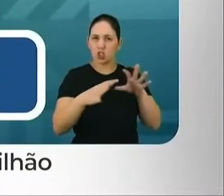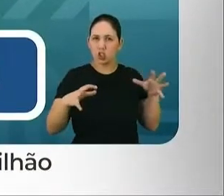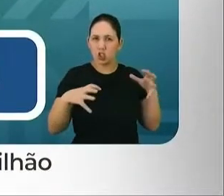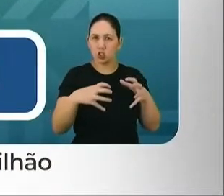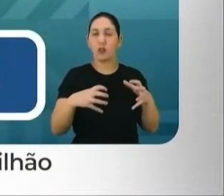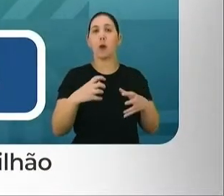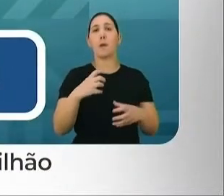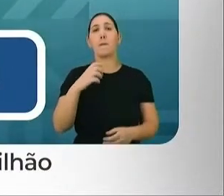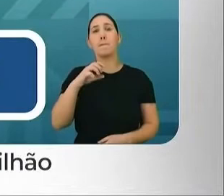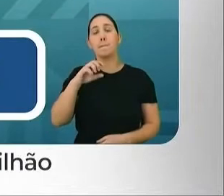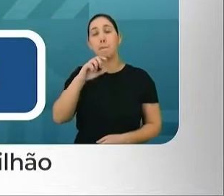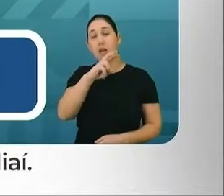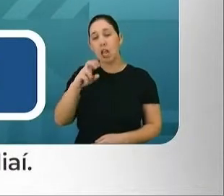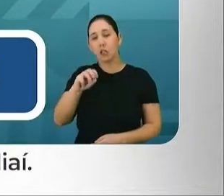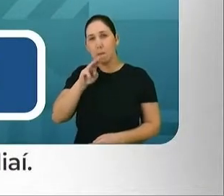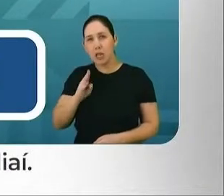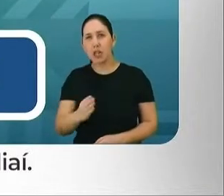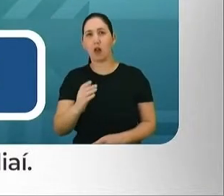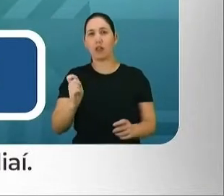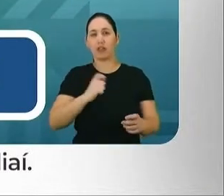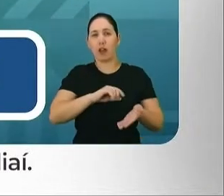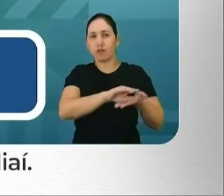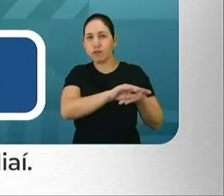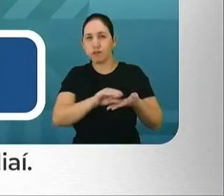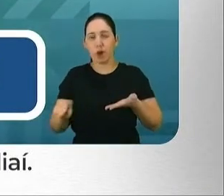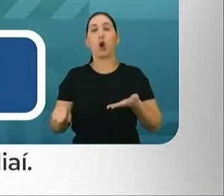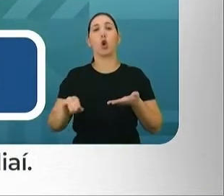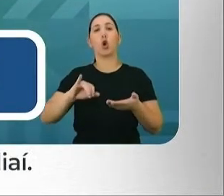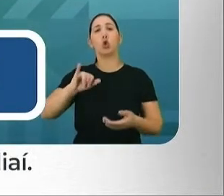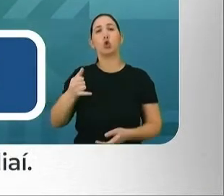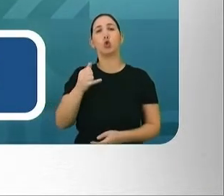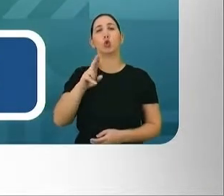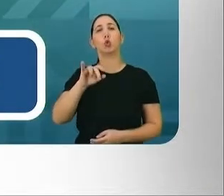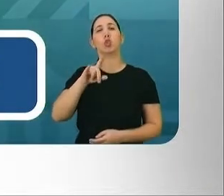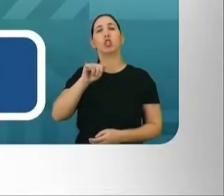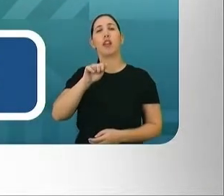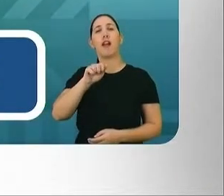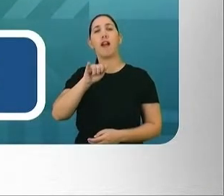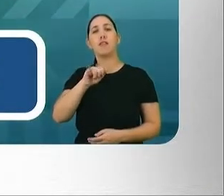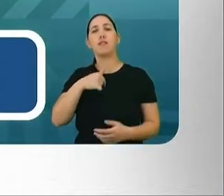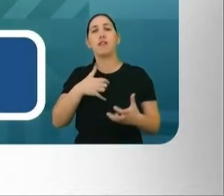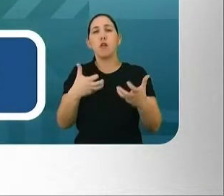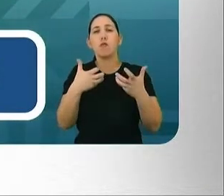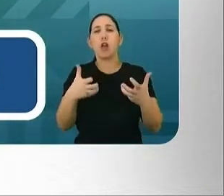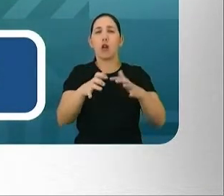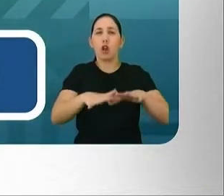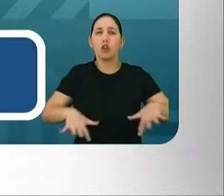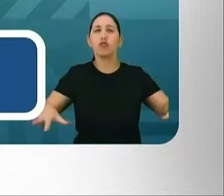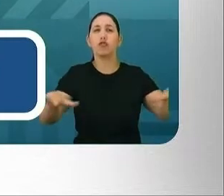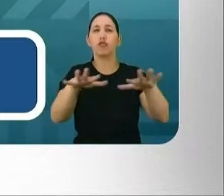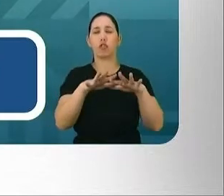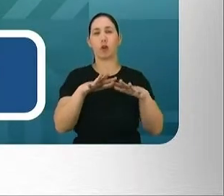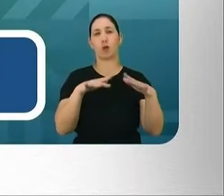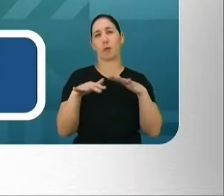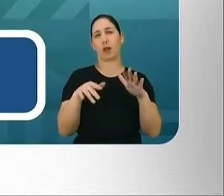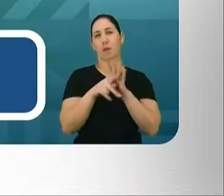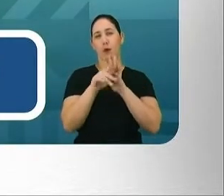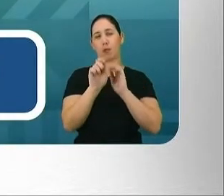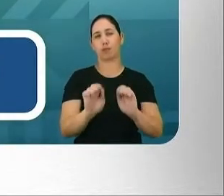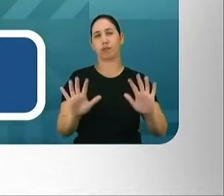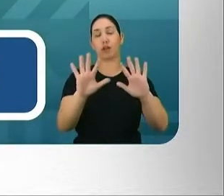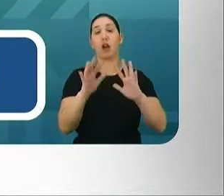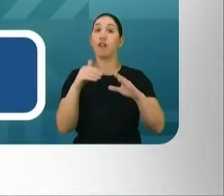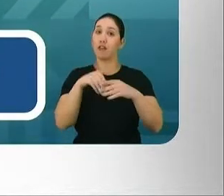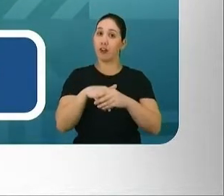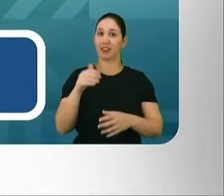trabalho coletivo, conquistamos R$500 milhão em investimento para a região oeste de Jundiaí. Como deputado federal, vou trazer recursos para toda a região